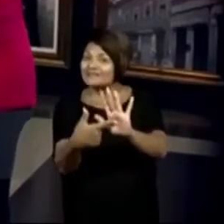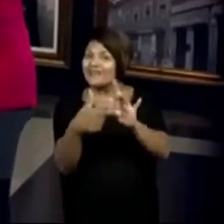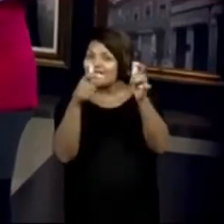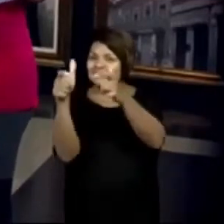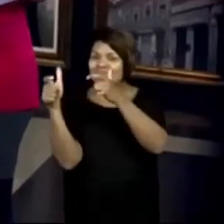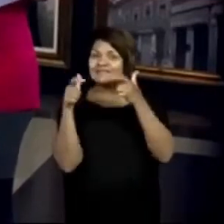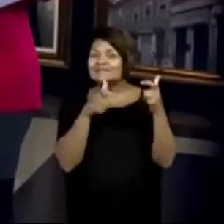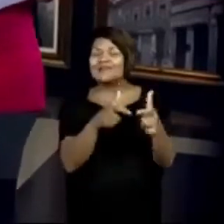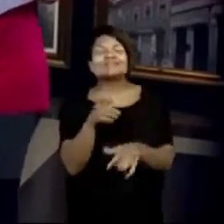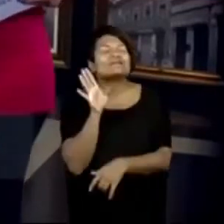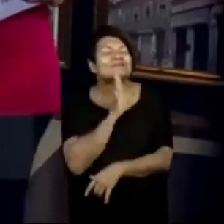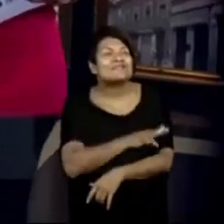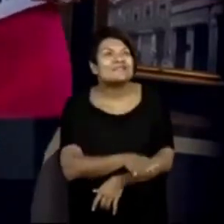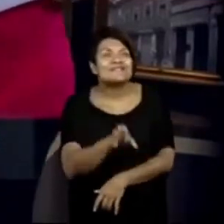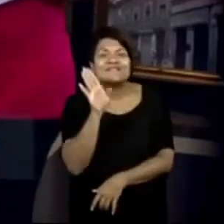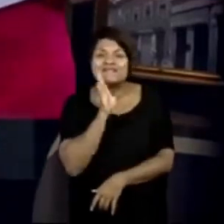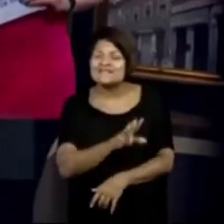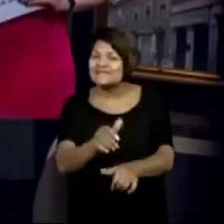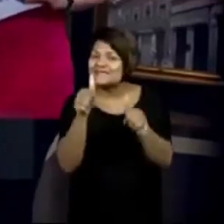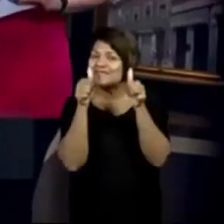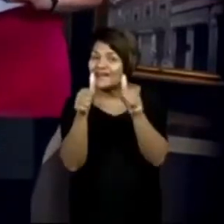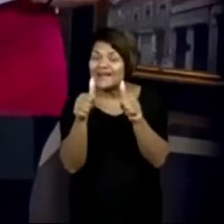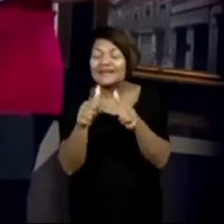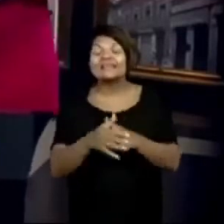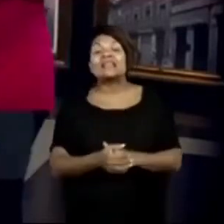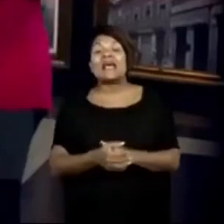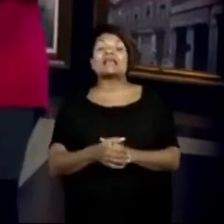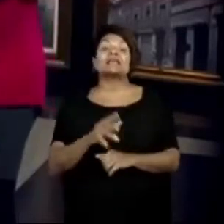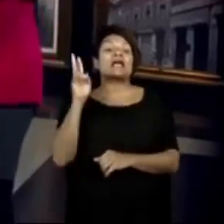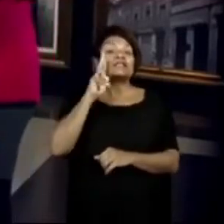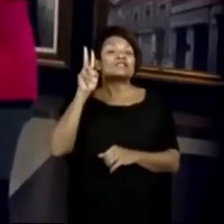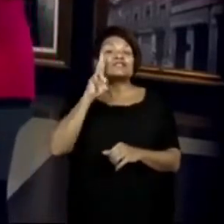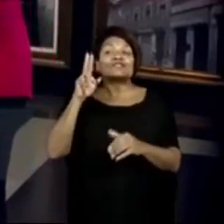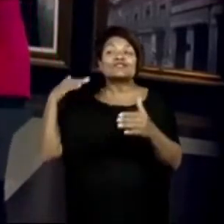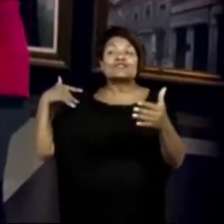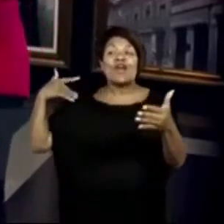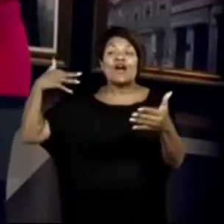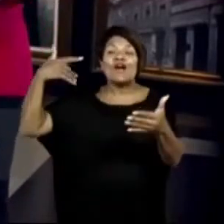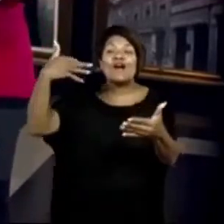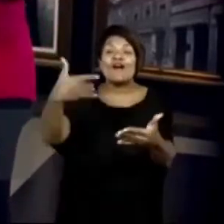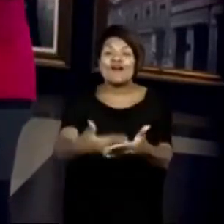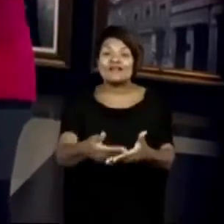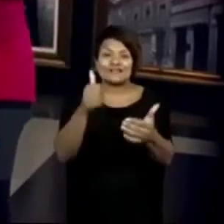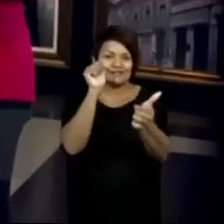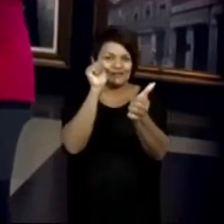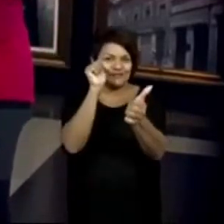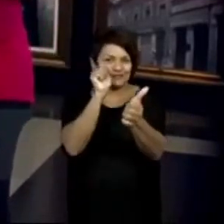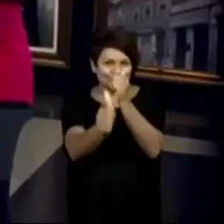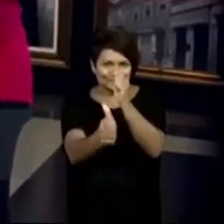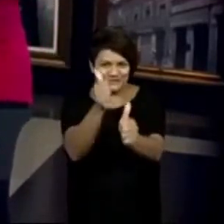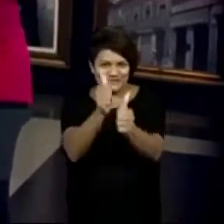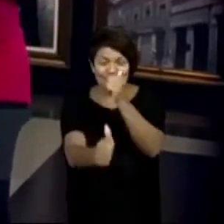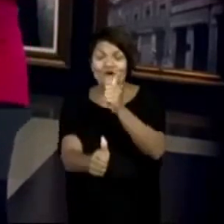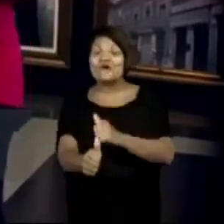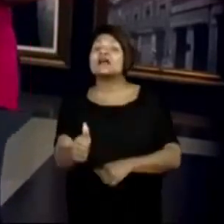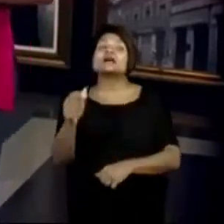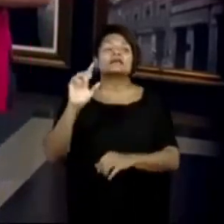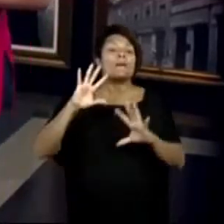espaços muito bacanas e a história do futebol. É esse esporte tão